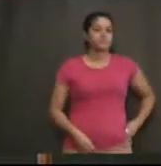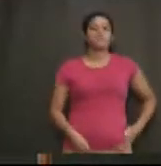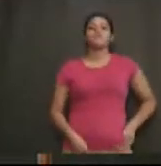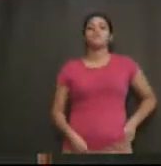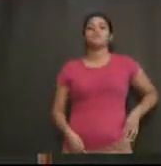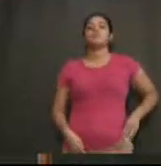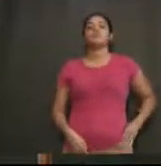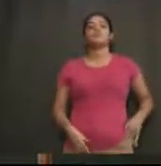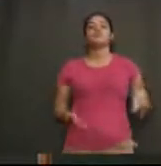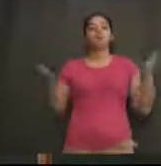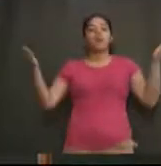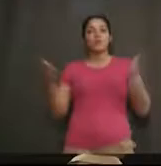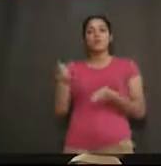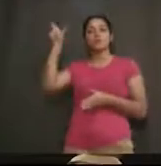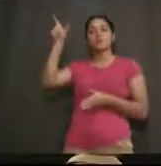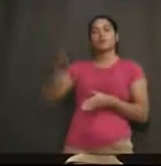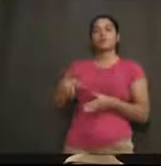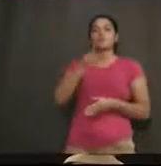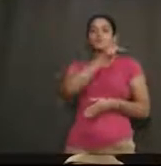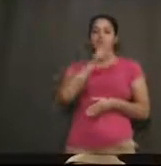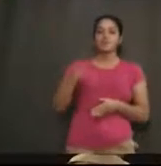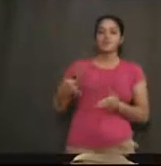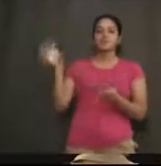Socorro dos Santos Neves.